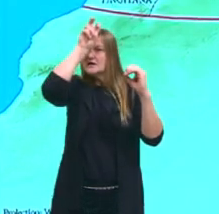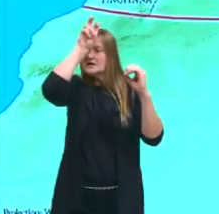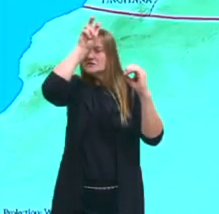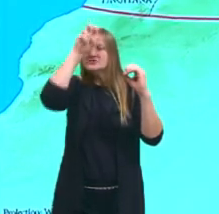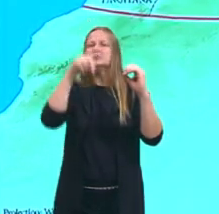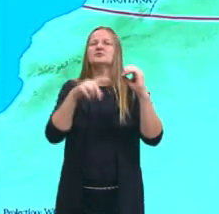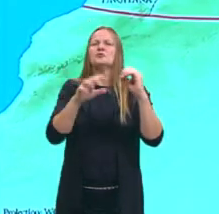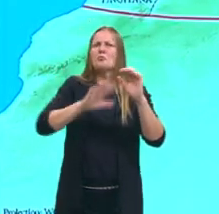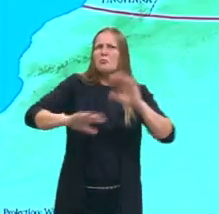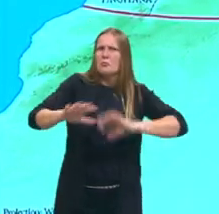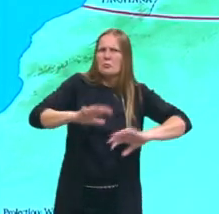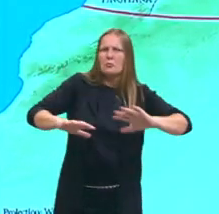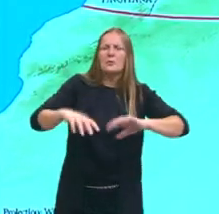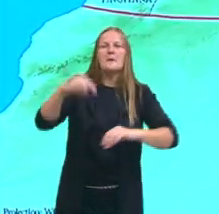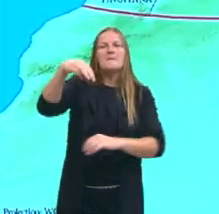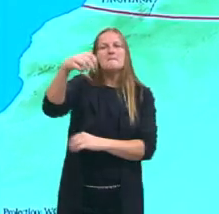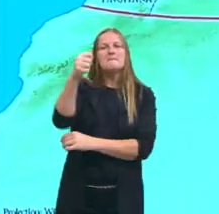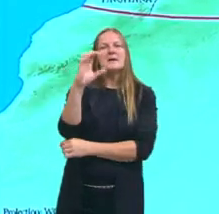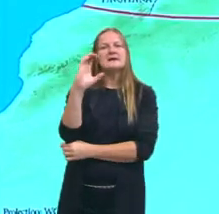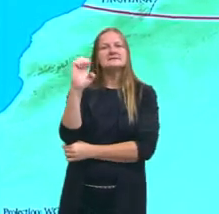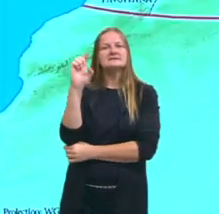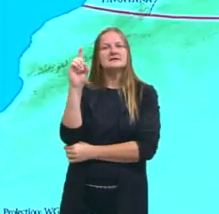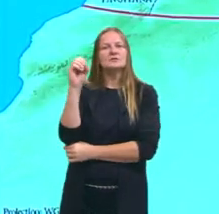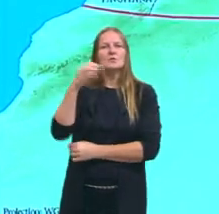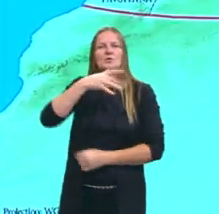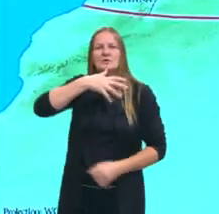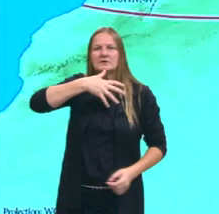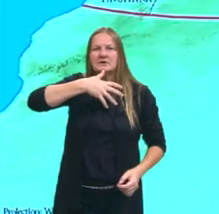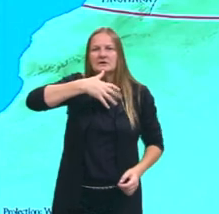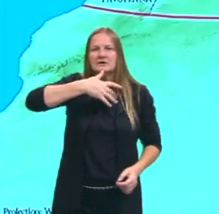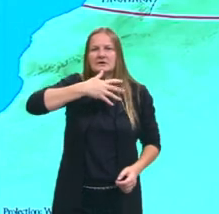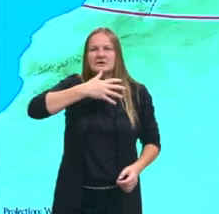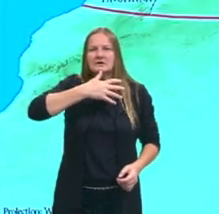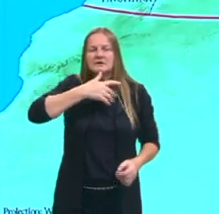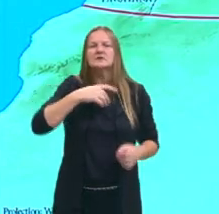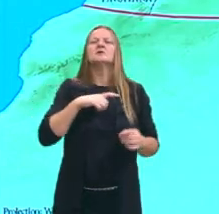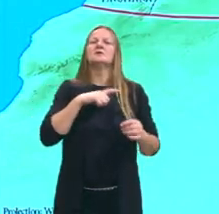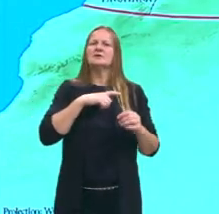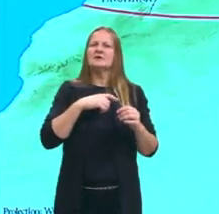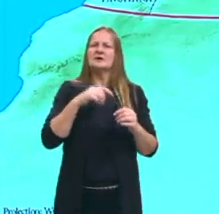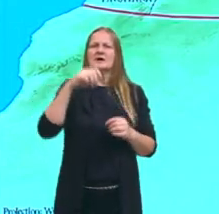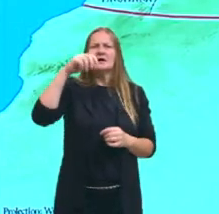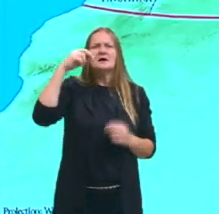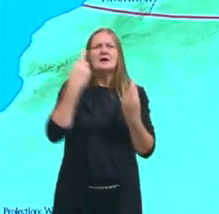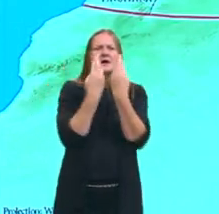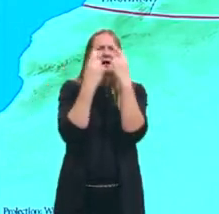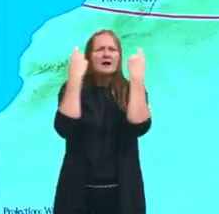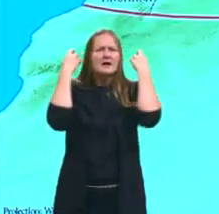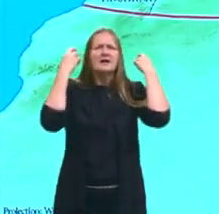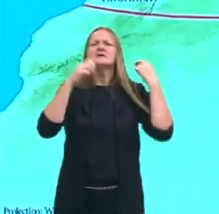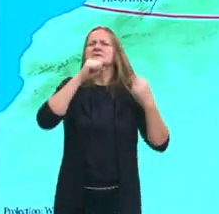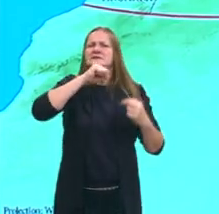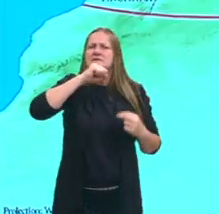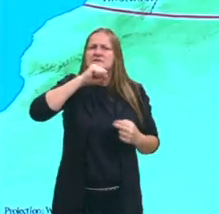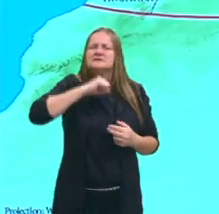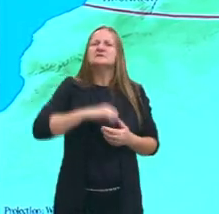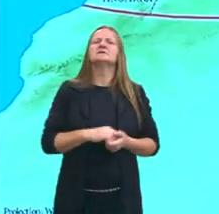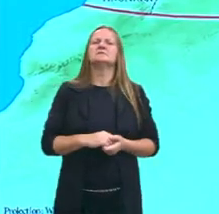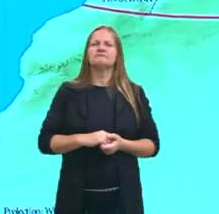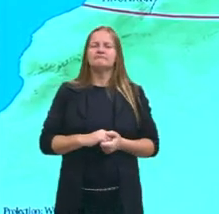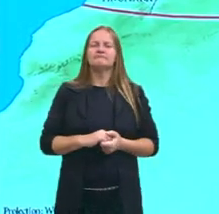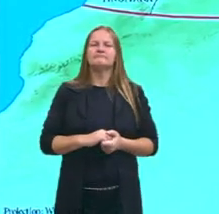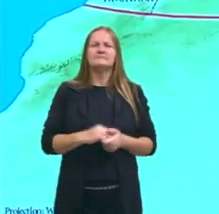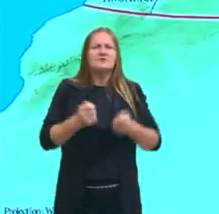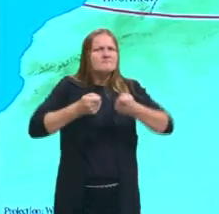Dominou a Macedônia onde antigamente ficava a Grécia Antiga Roma então garantiu todo